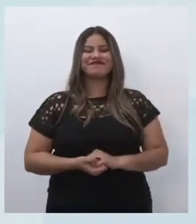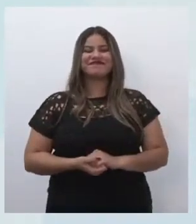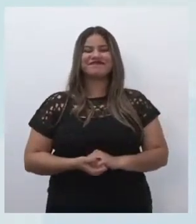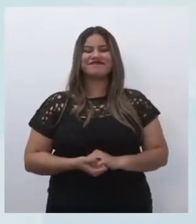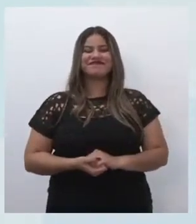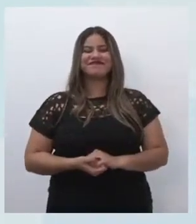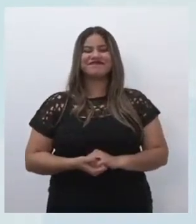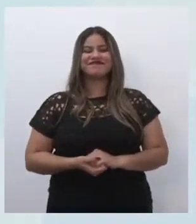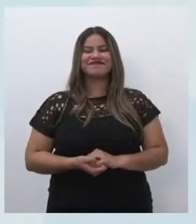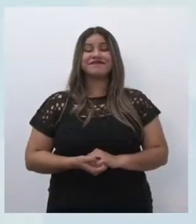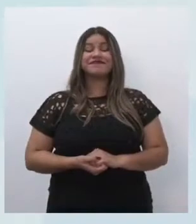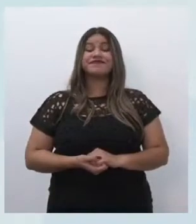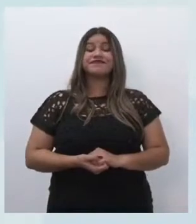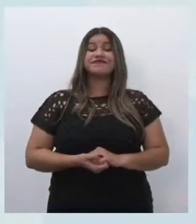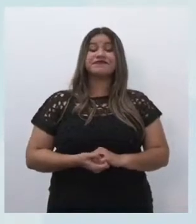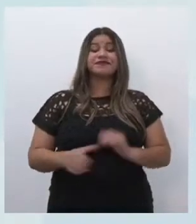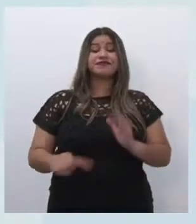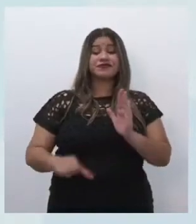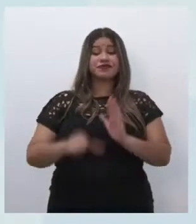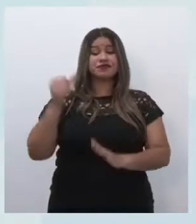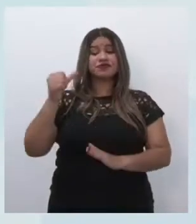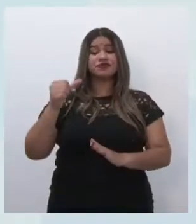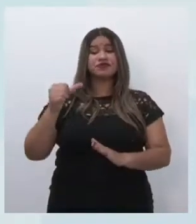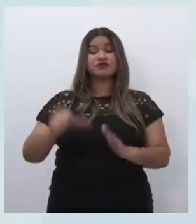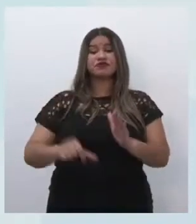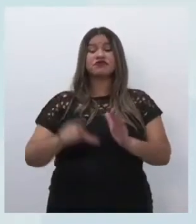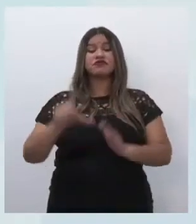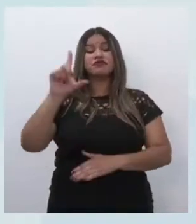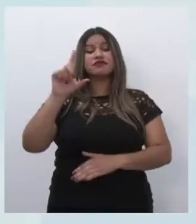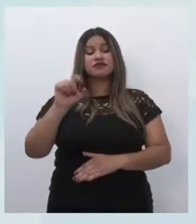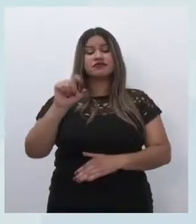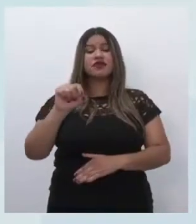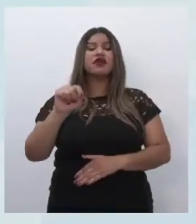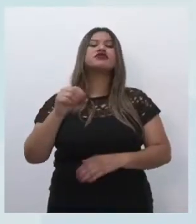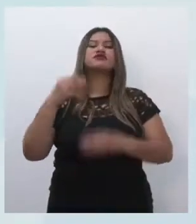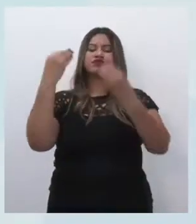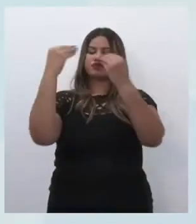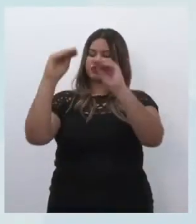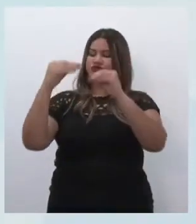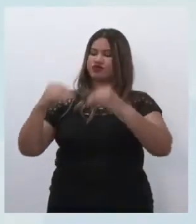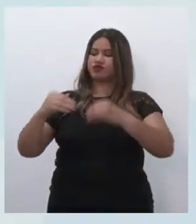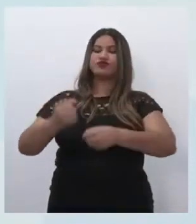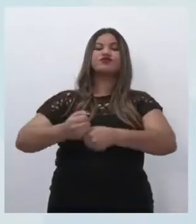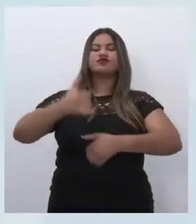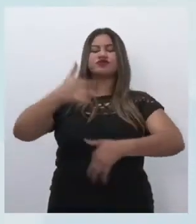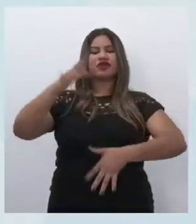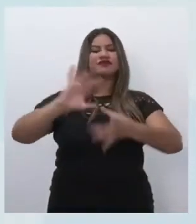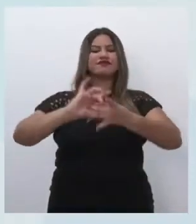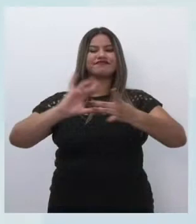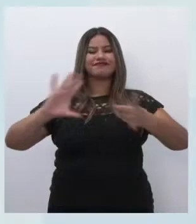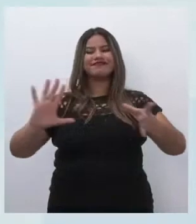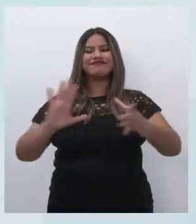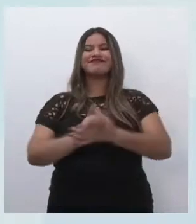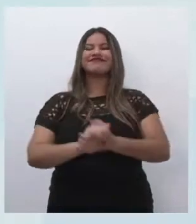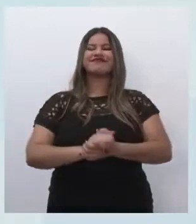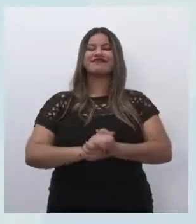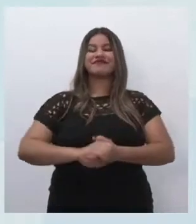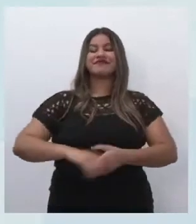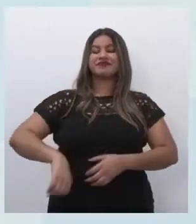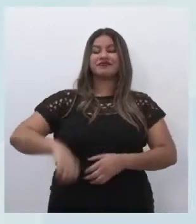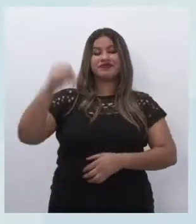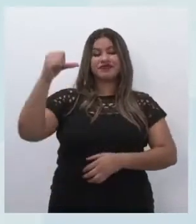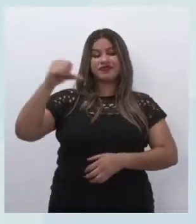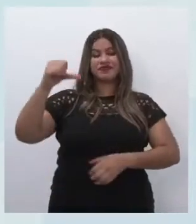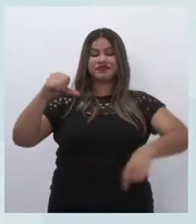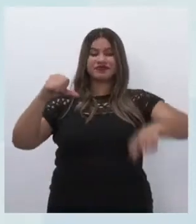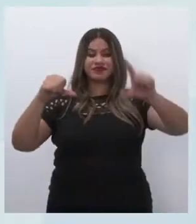Então, para a 9ª e a 10ª palavra, vocês podem contribuir no chat, por gentileza. 9ª e 10ª.